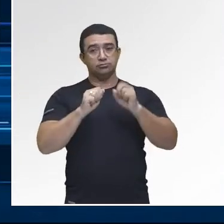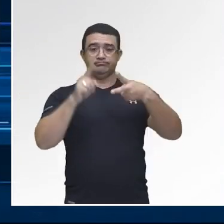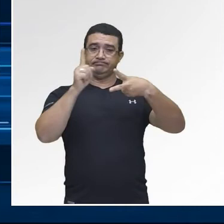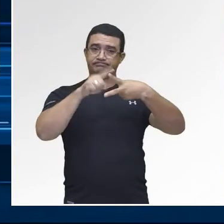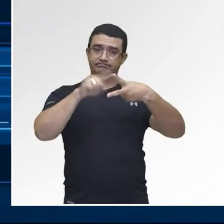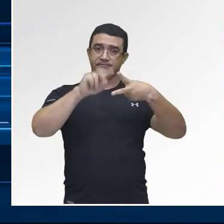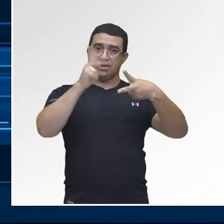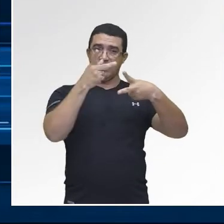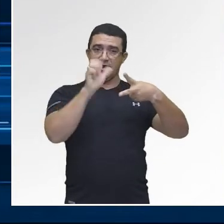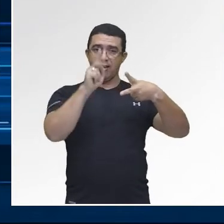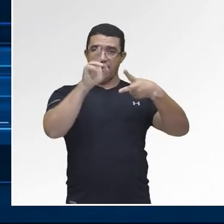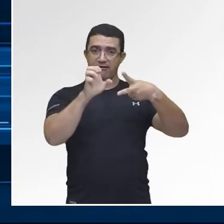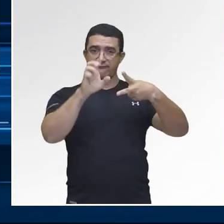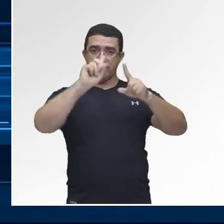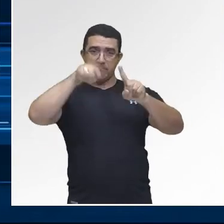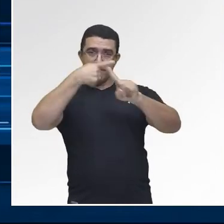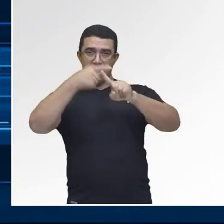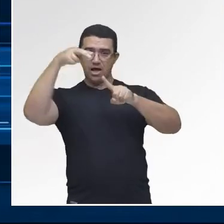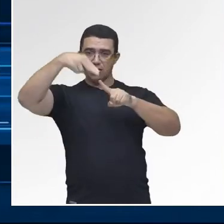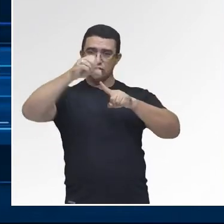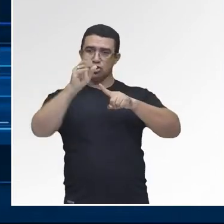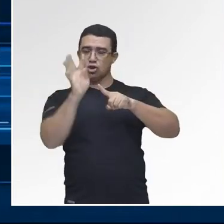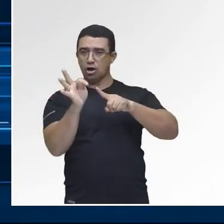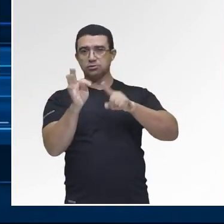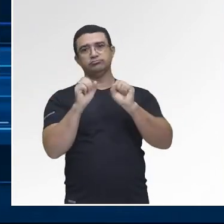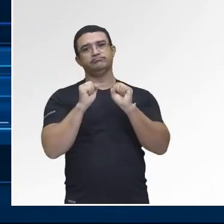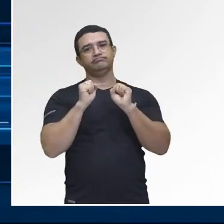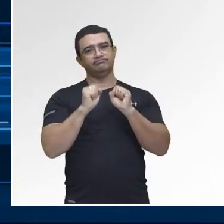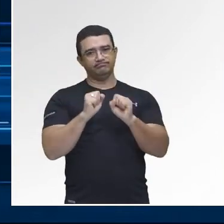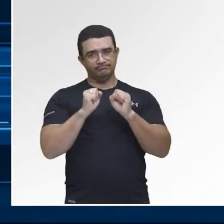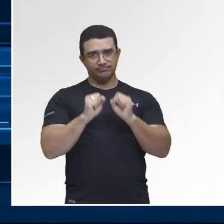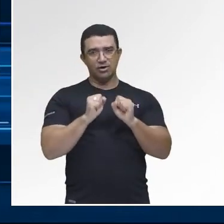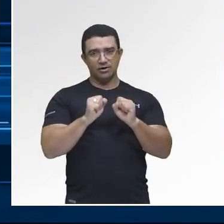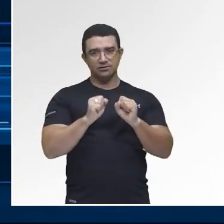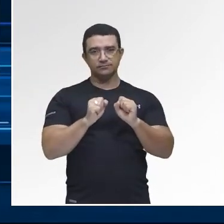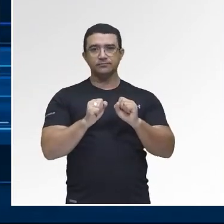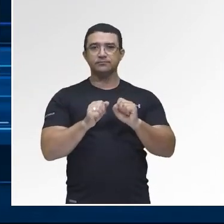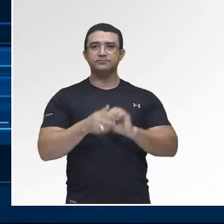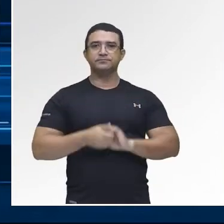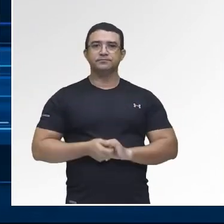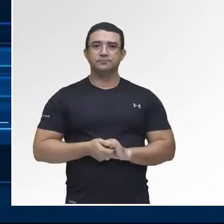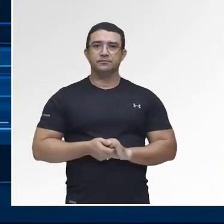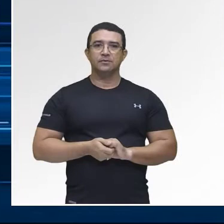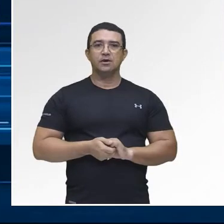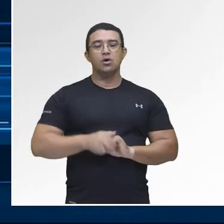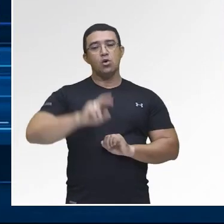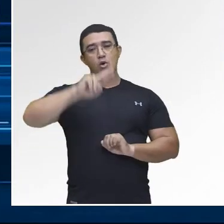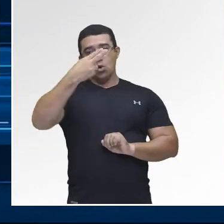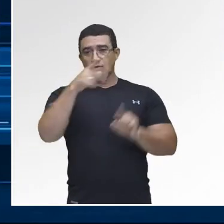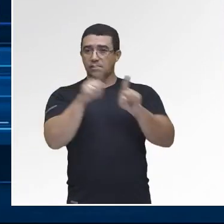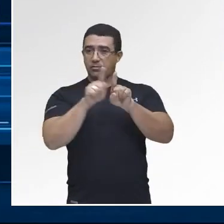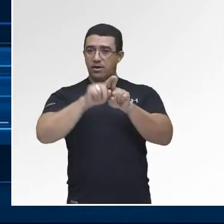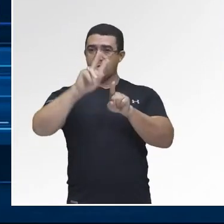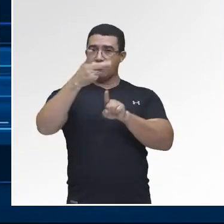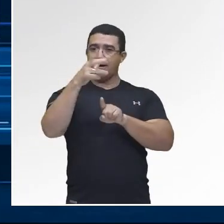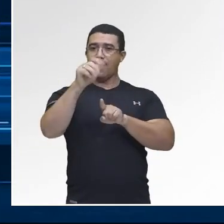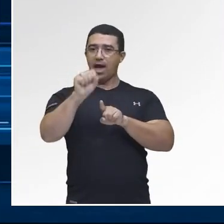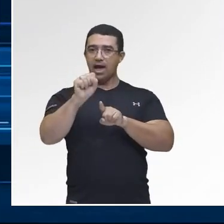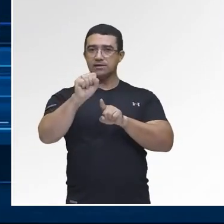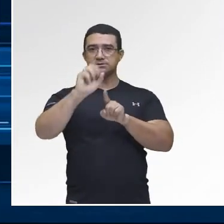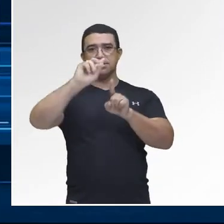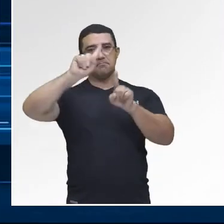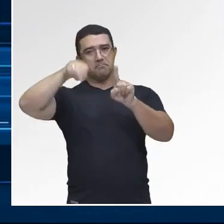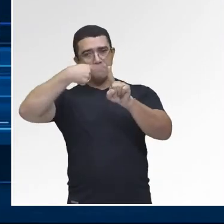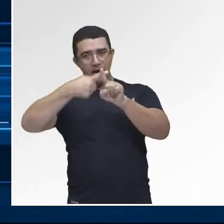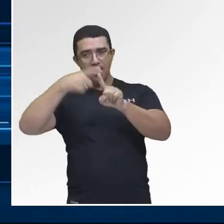na sequência, né, logo após o verbo auxiliar have, ou eu tenho também, né, mesma situação, quando eu